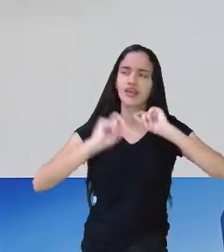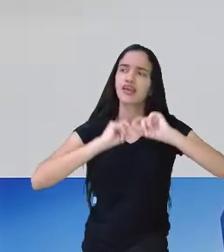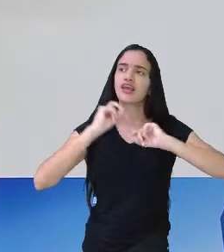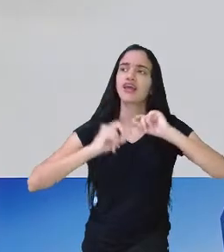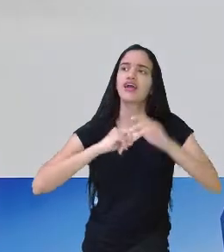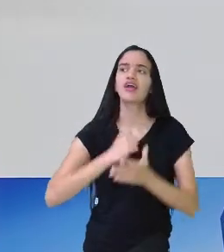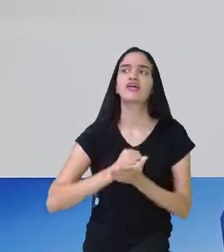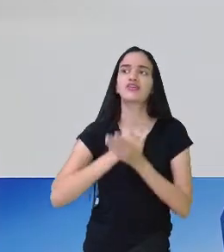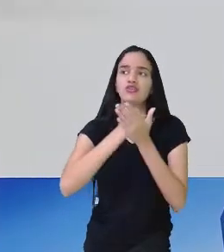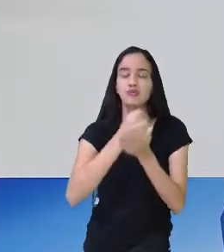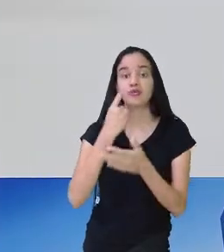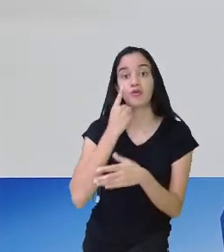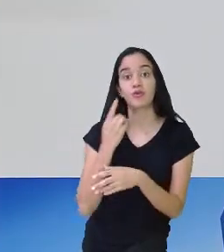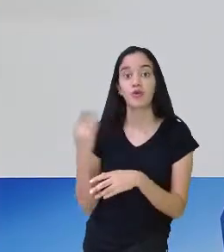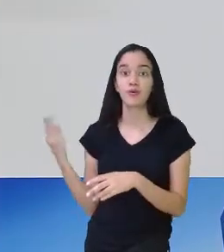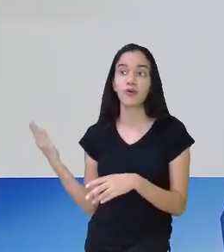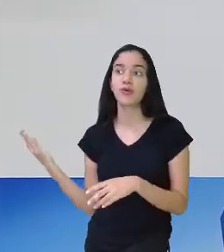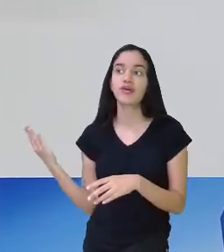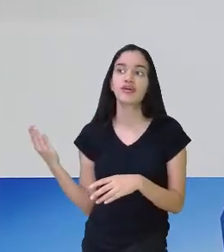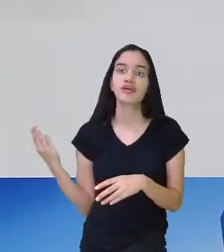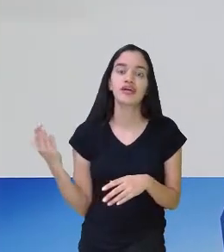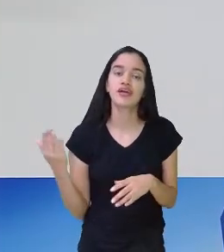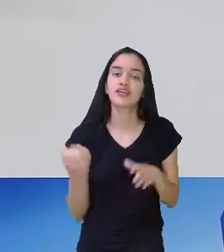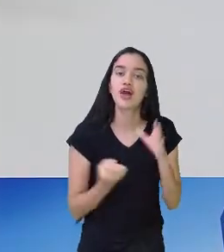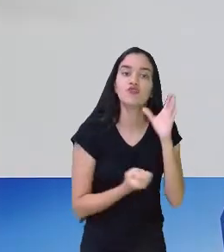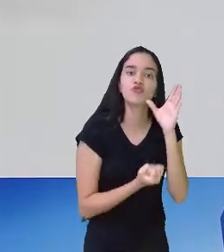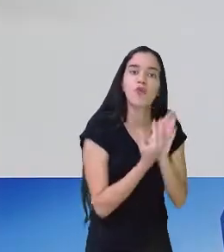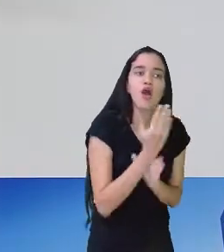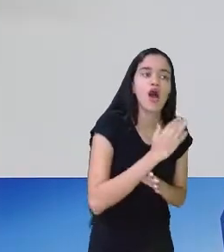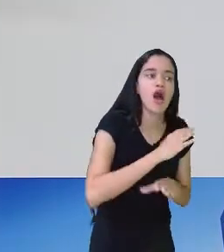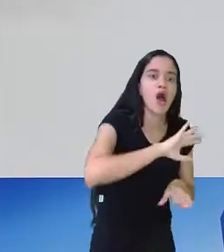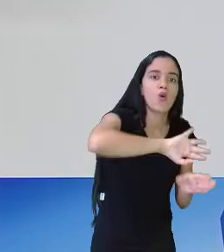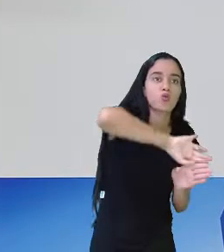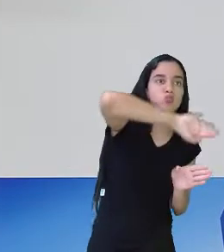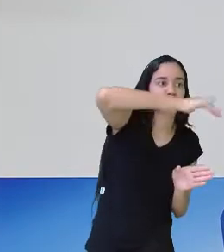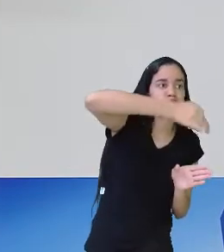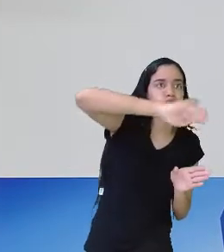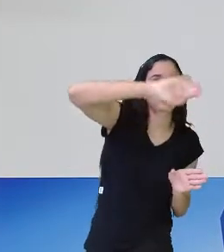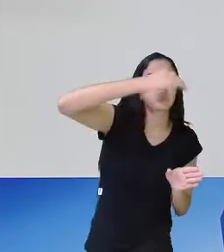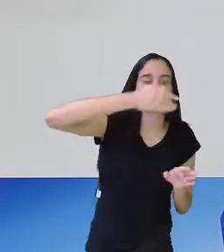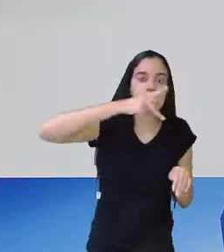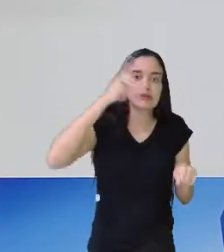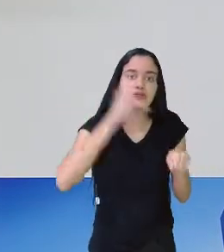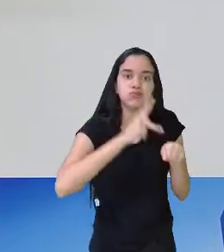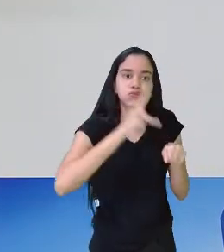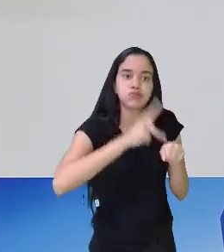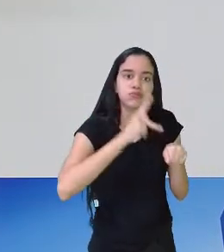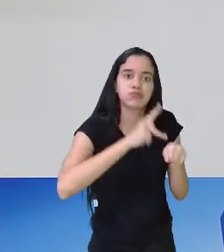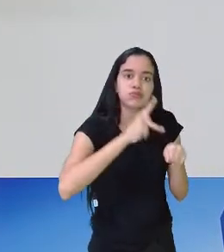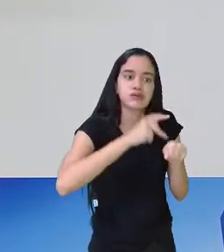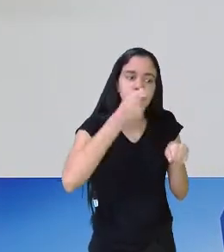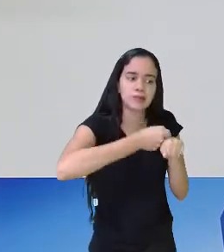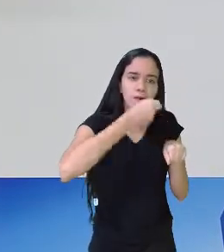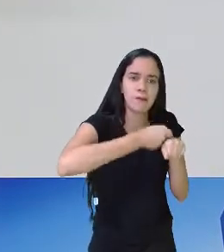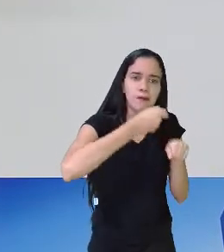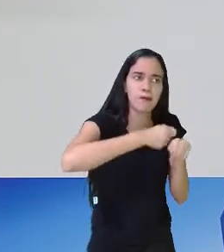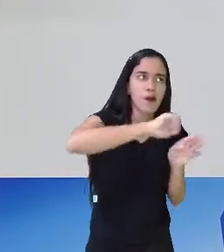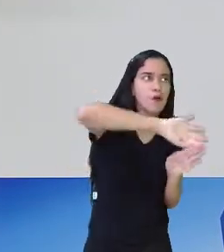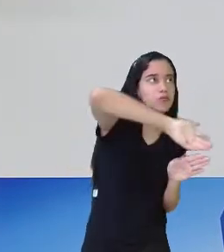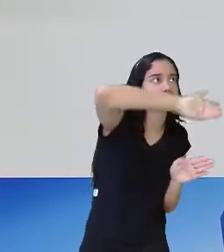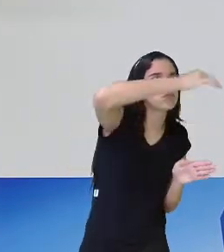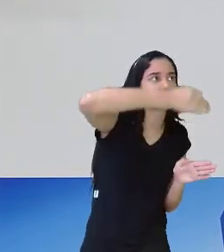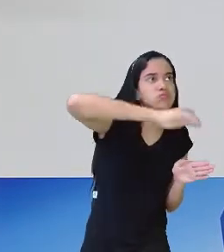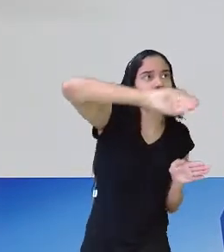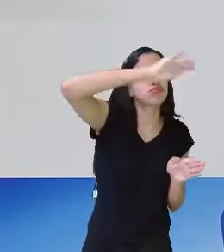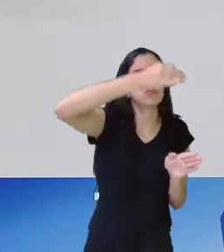ajudam, olha, aqui, ó, na formação das rochas, gente. Olha só que legal. Essa parte aí, quando eu estava pesquisando, eu